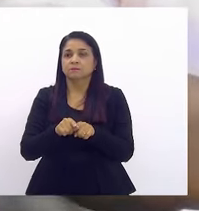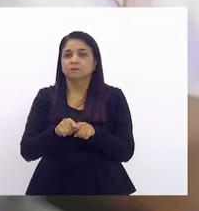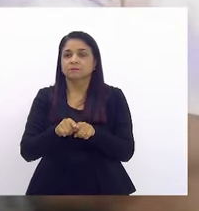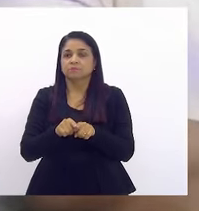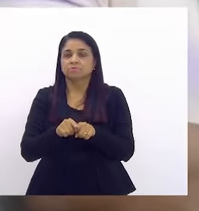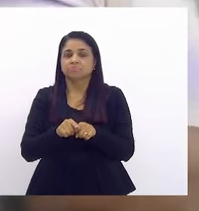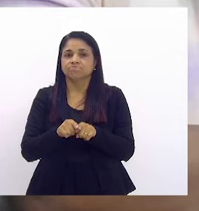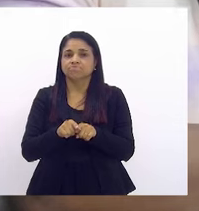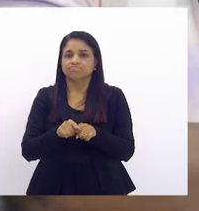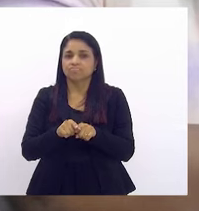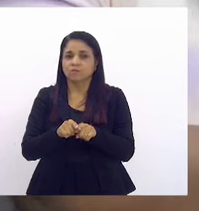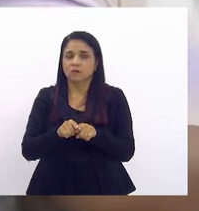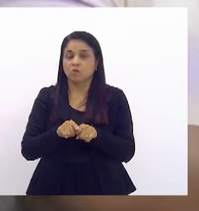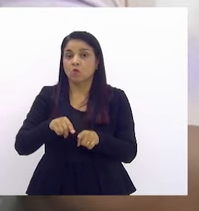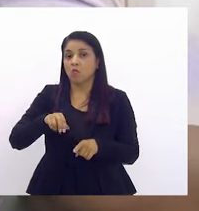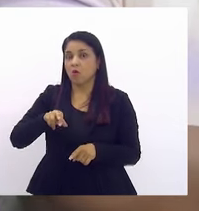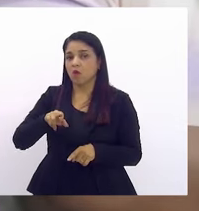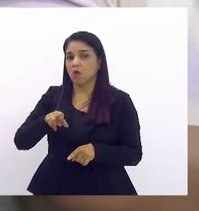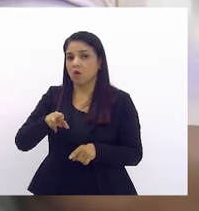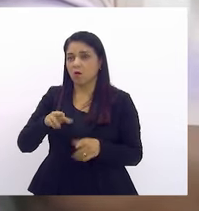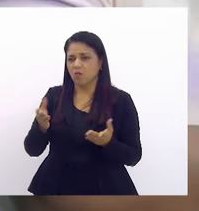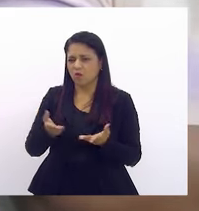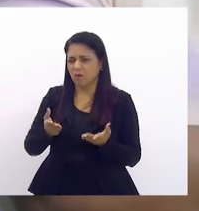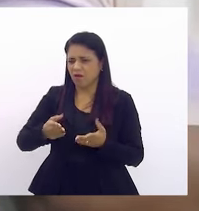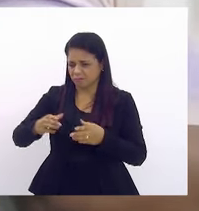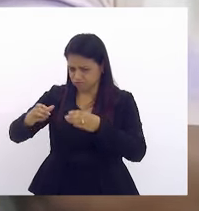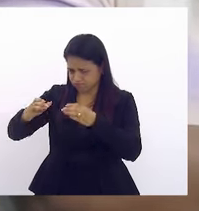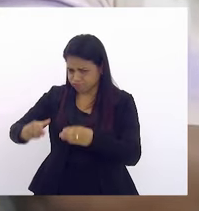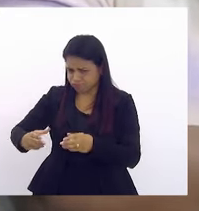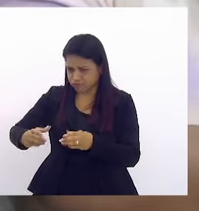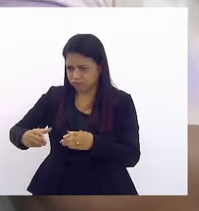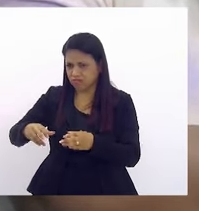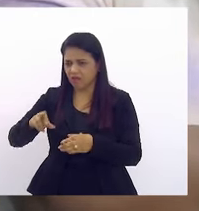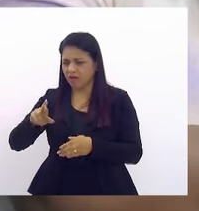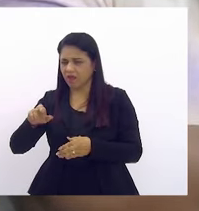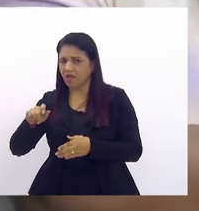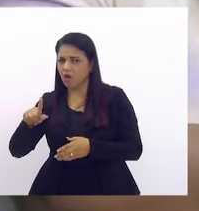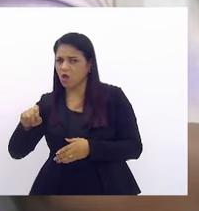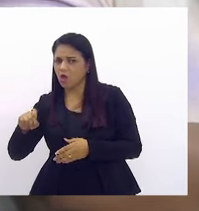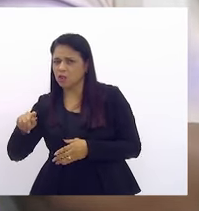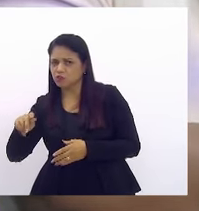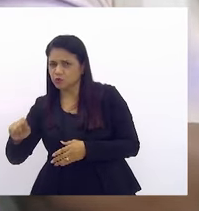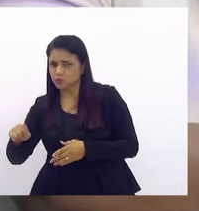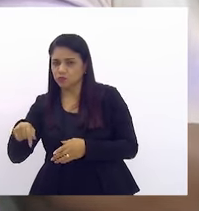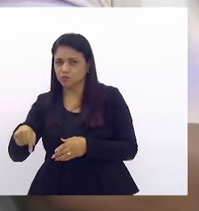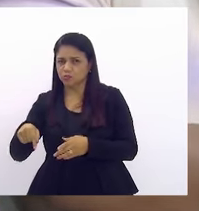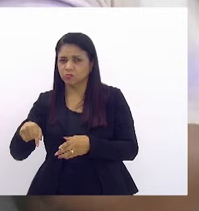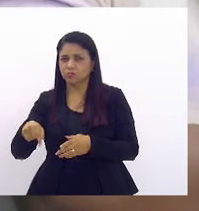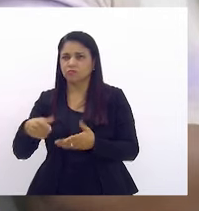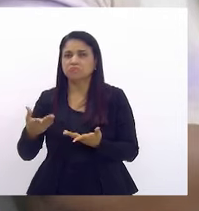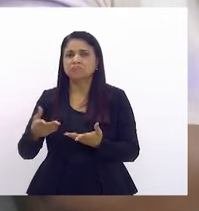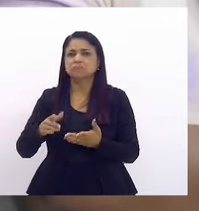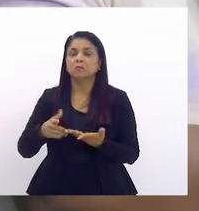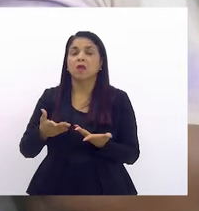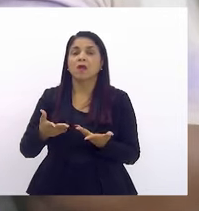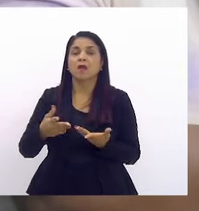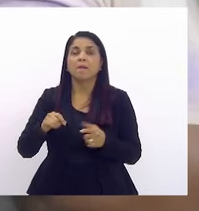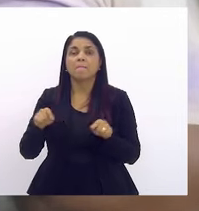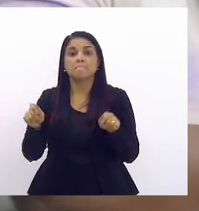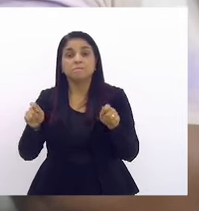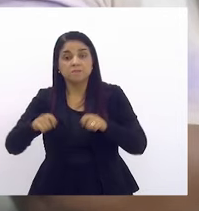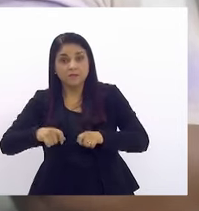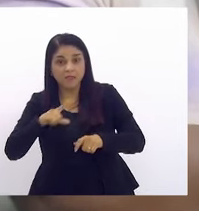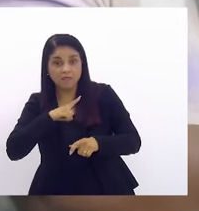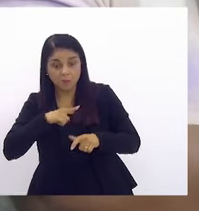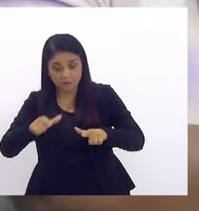você instalar um relógio hoje na beira da lagoa, o INEA, através da Prefeitura de Maricá, ao secretário Alter Ferreira, tem que ter uma